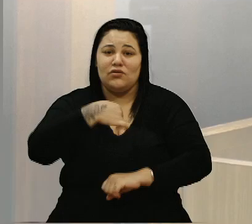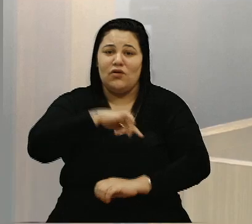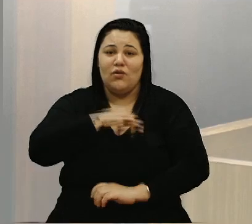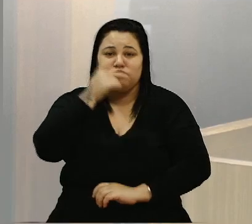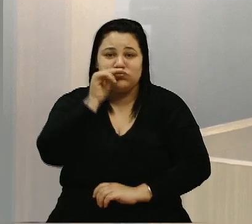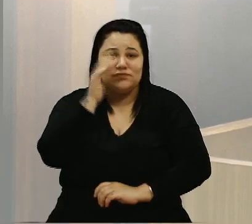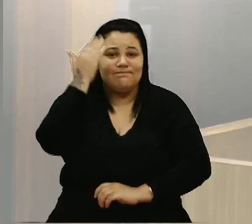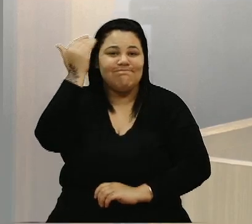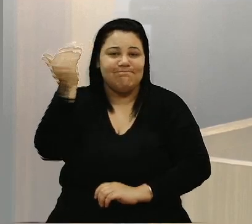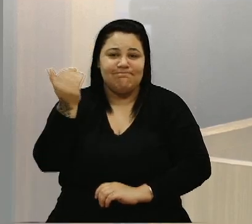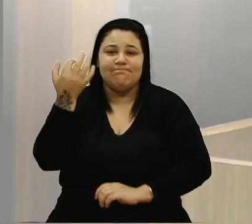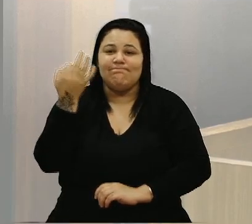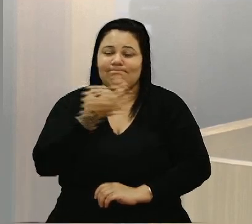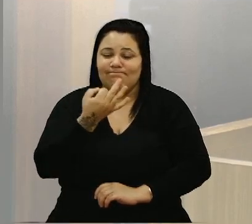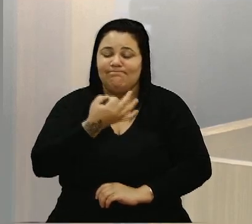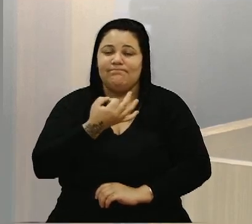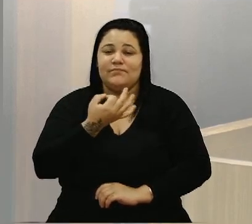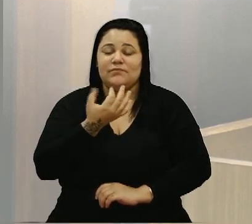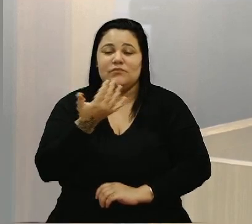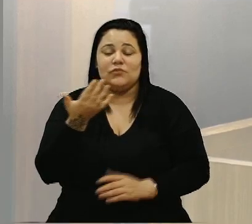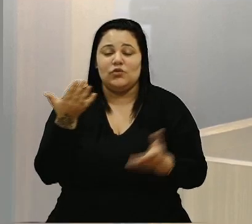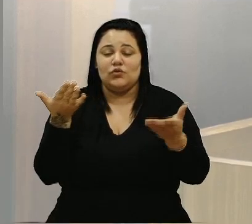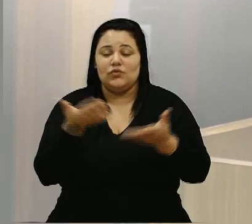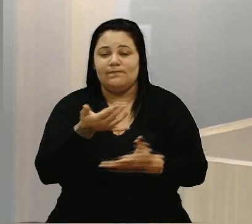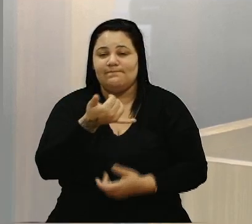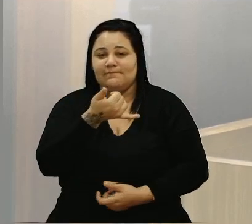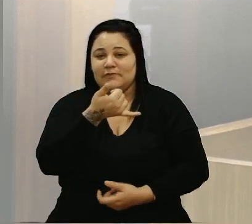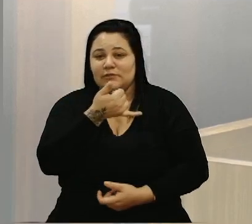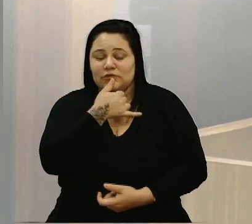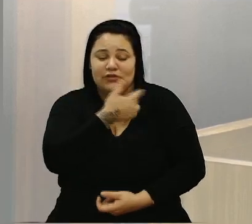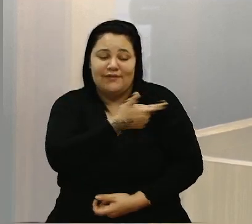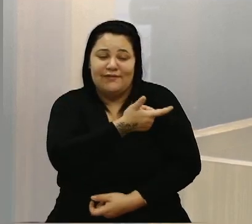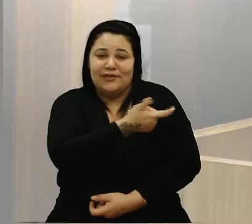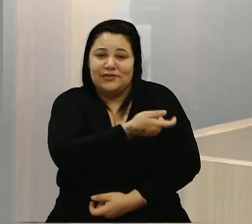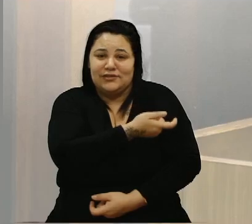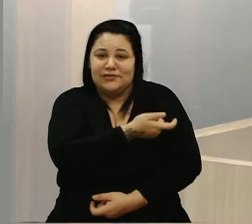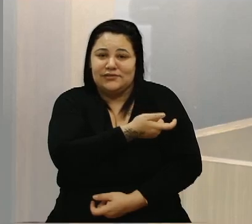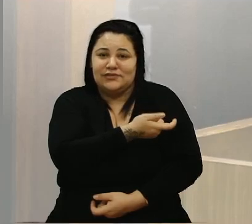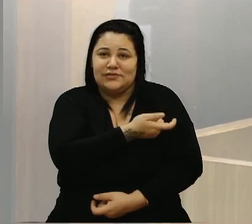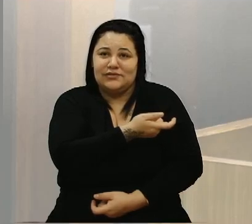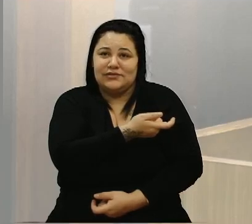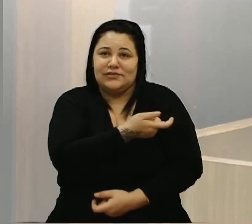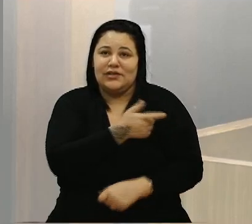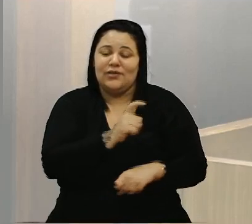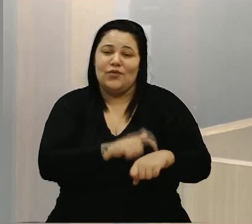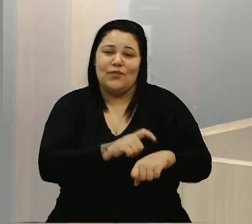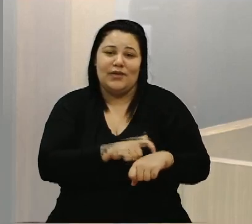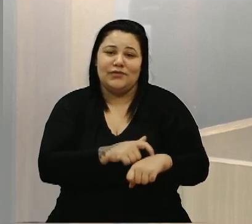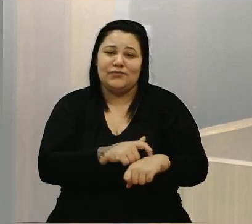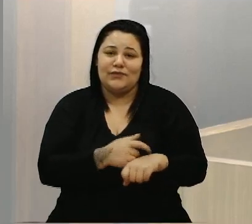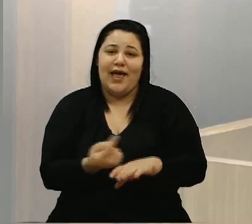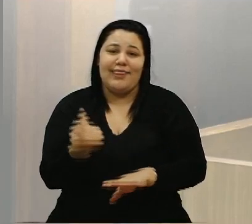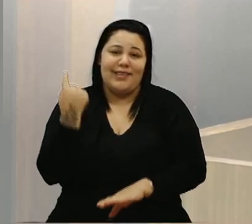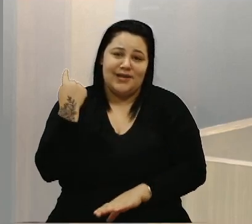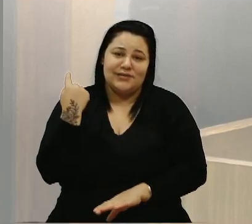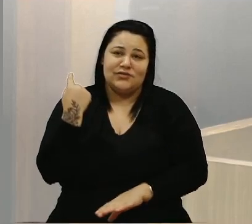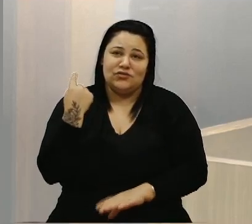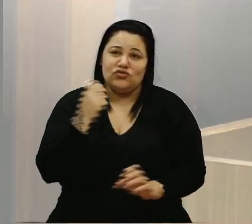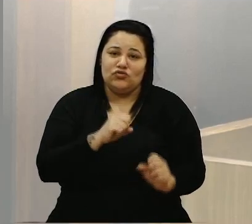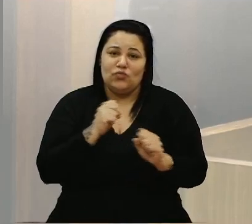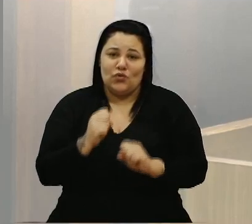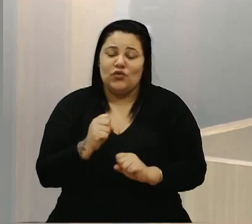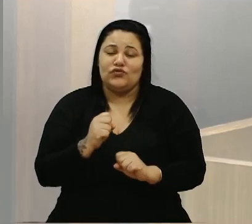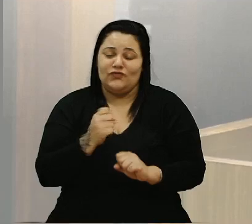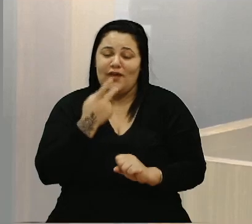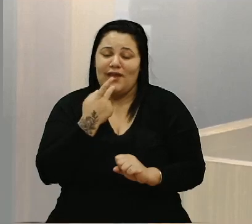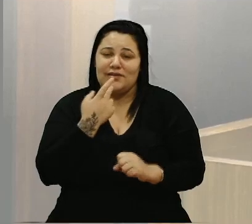êxito nisso. Hoje, infelizmente, a vacina que é tão questionada, naquele momento, a gente pode afirmar que com certeza salvou a